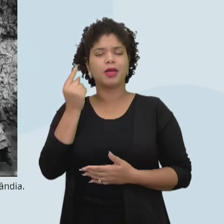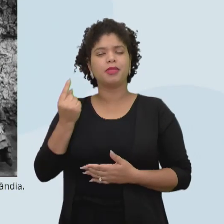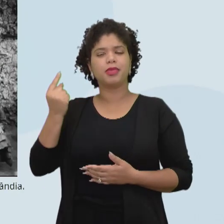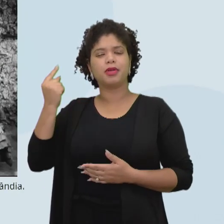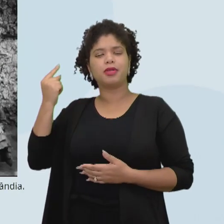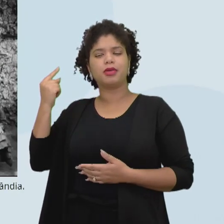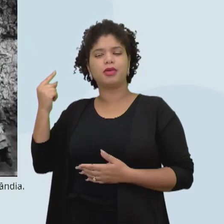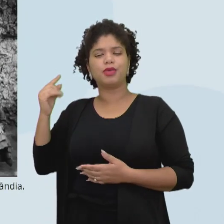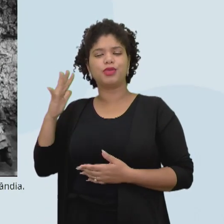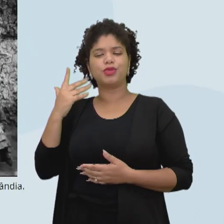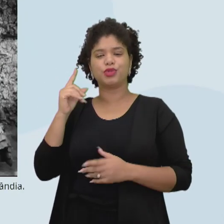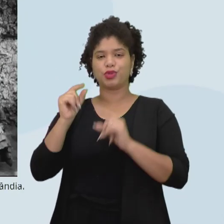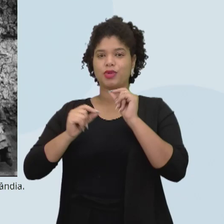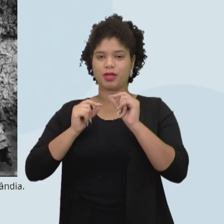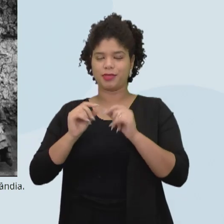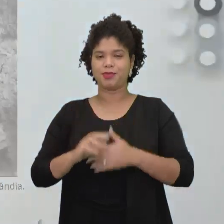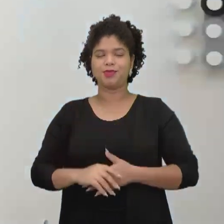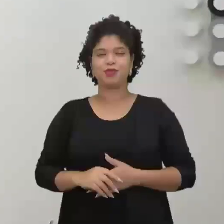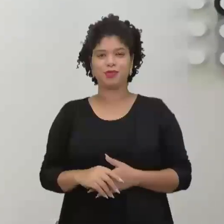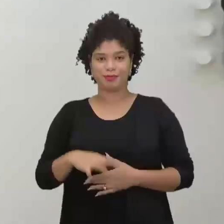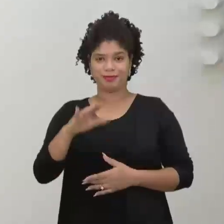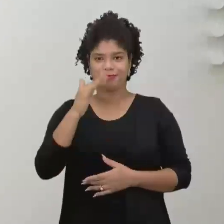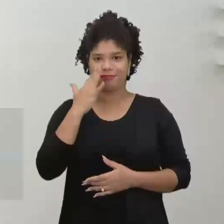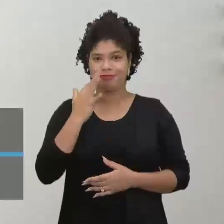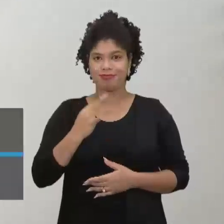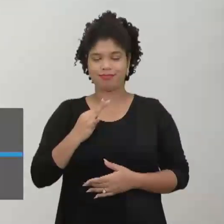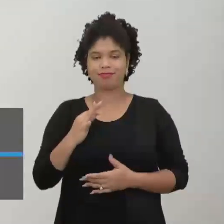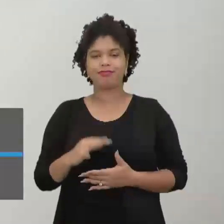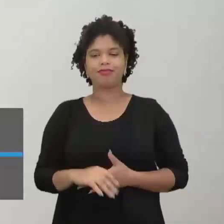histórica. Gente, volta aqui para mim rapidinho.